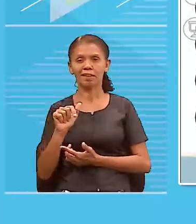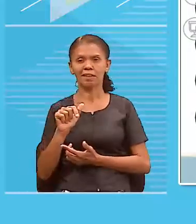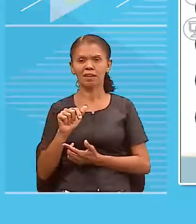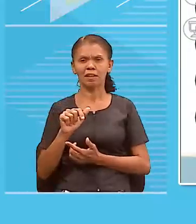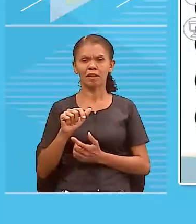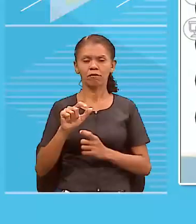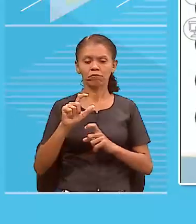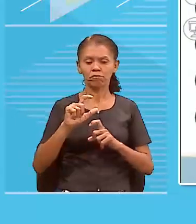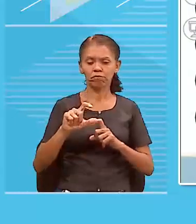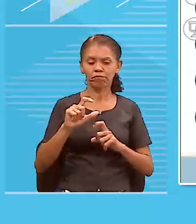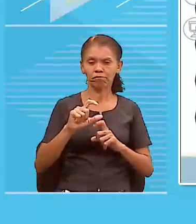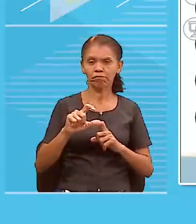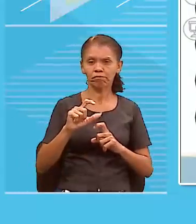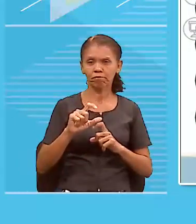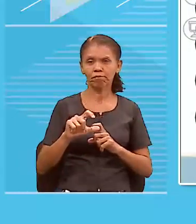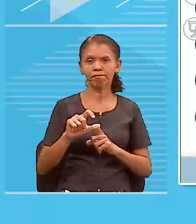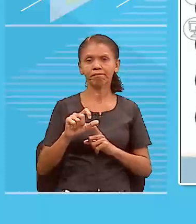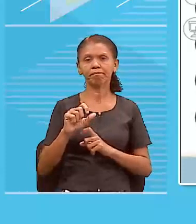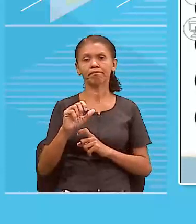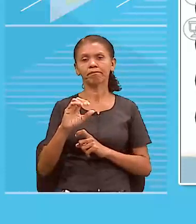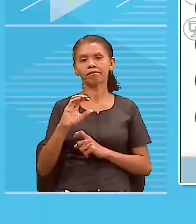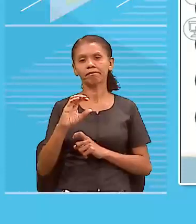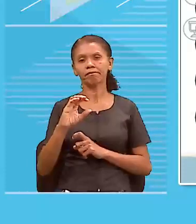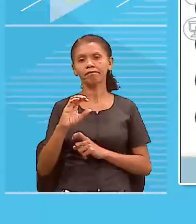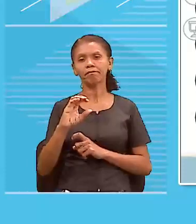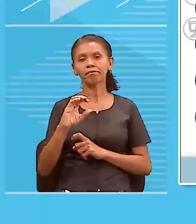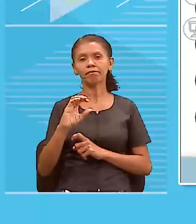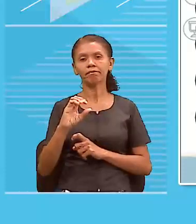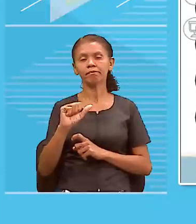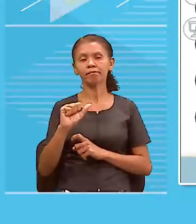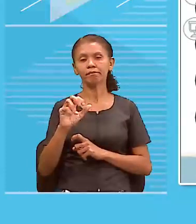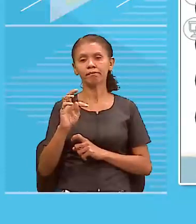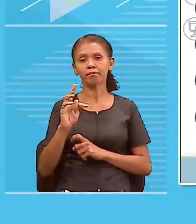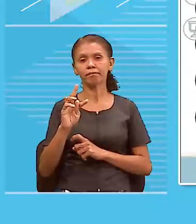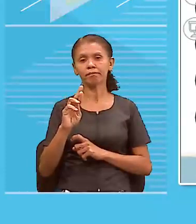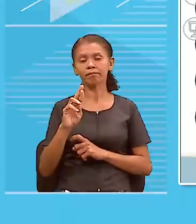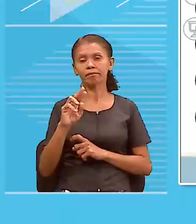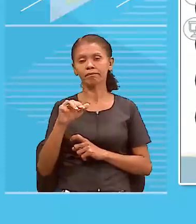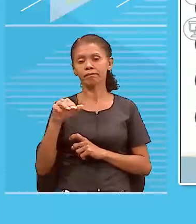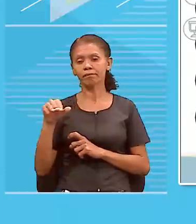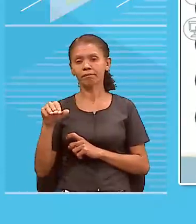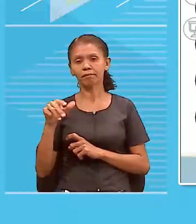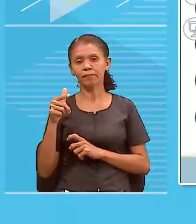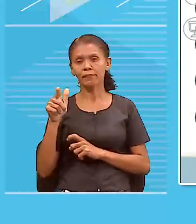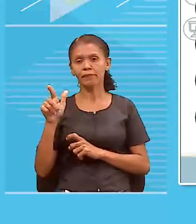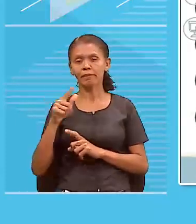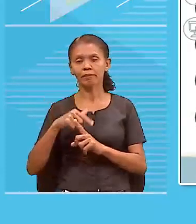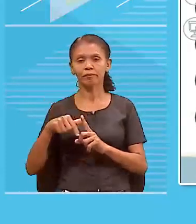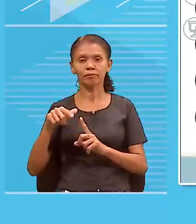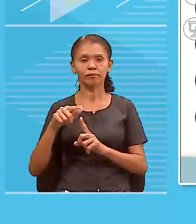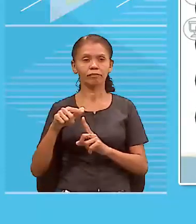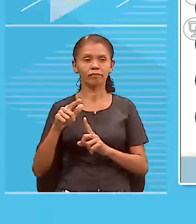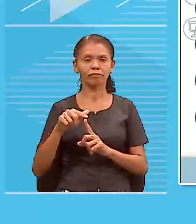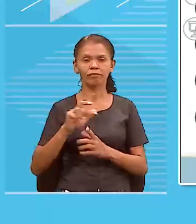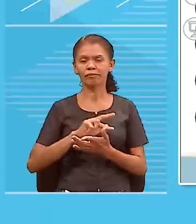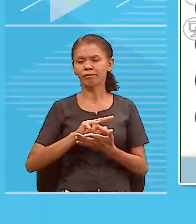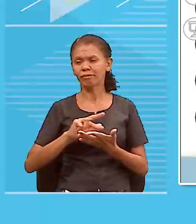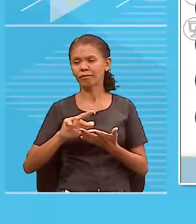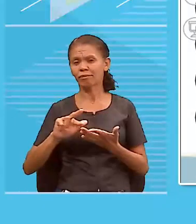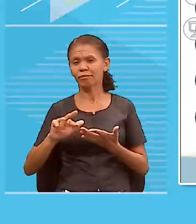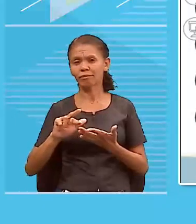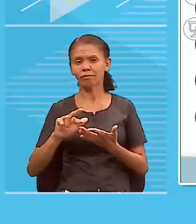tirinha mas sobretudo os infográficos e tem Aparecido